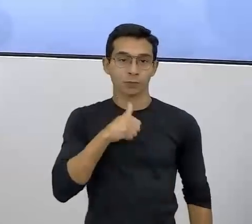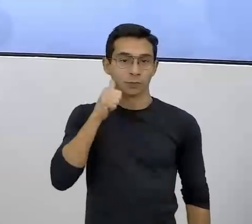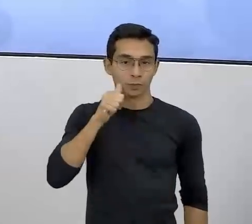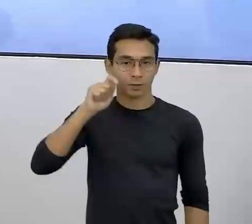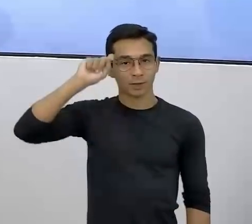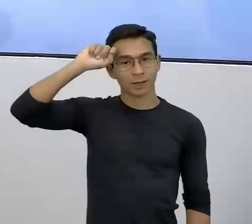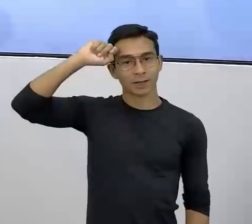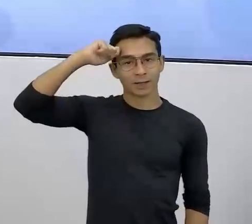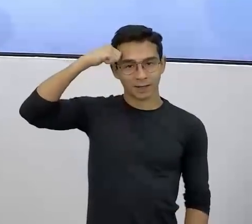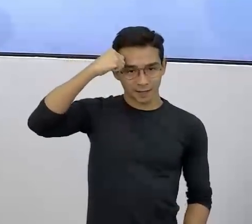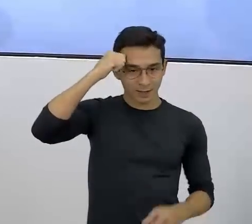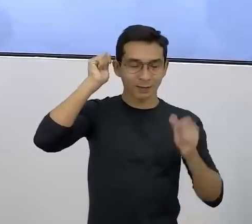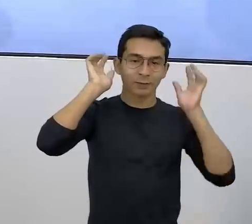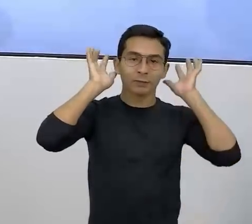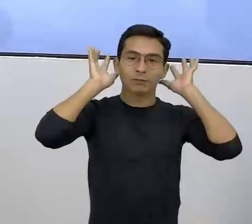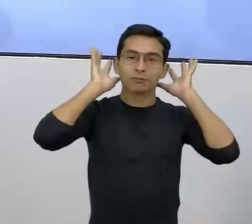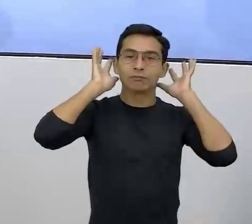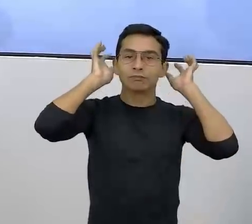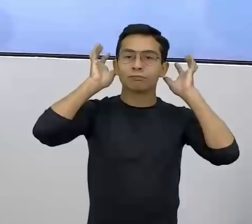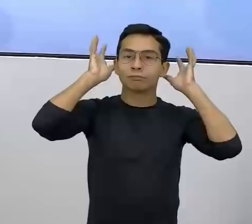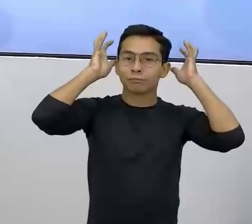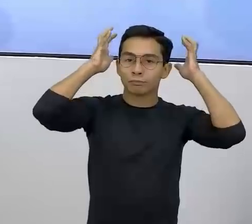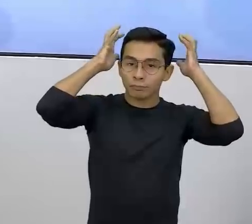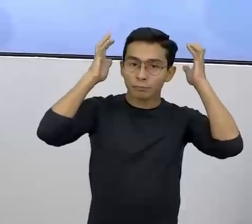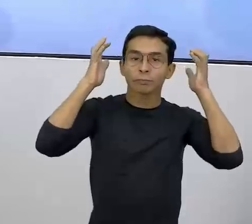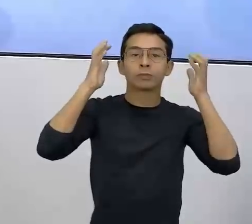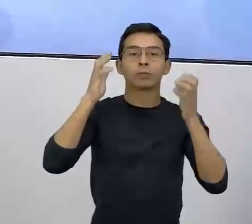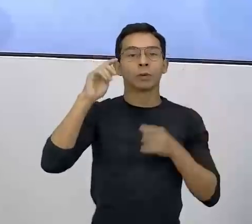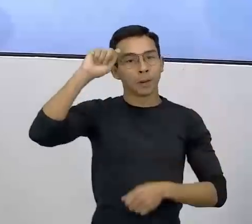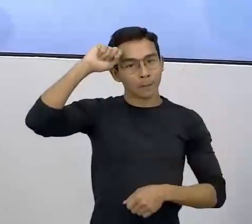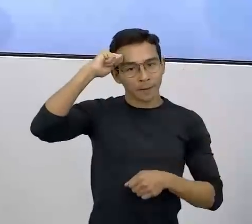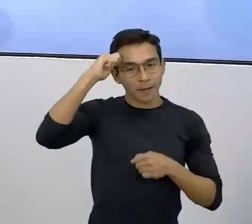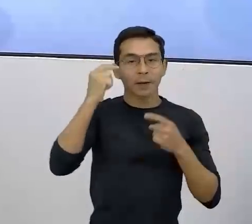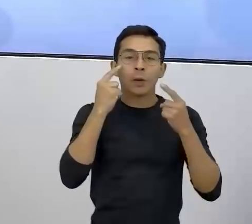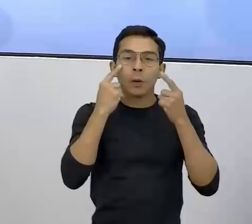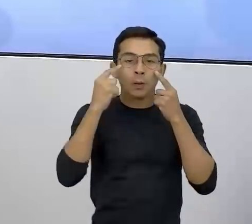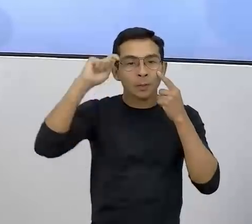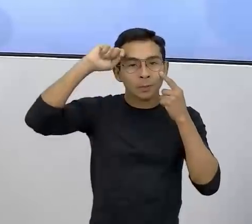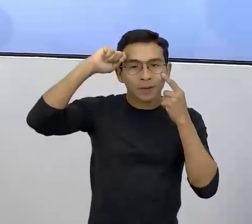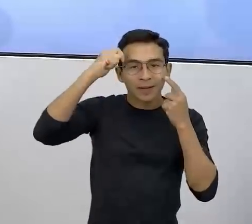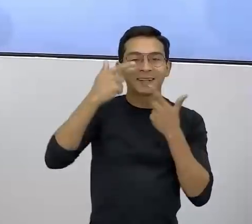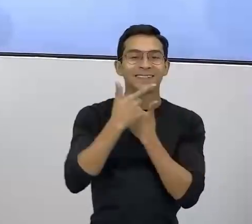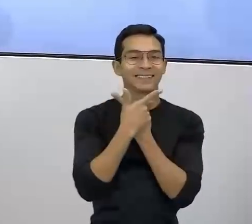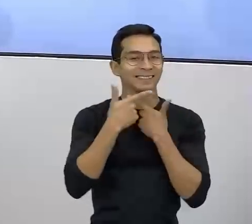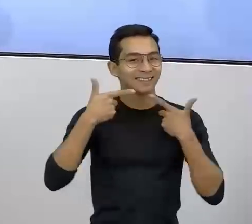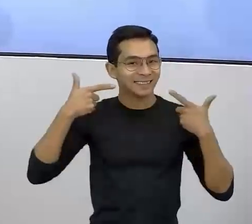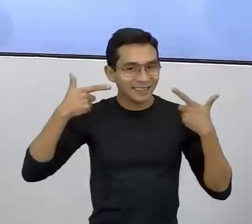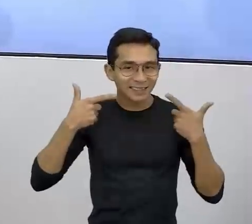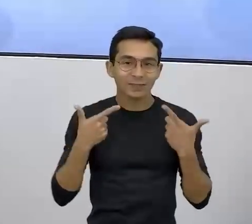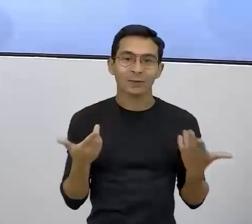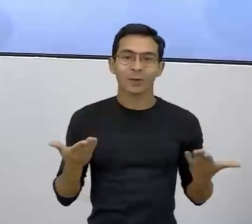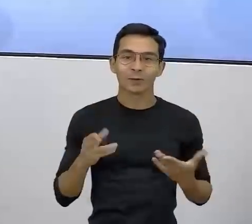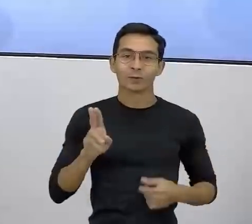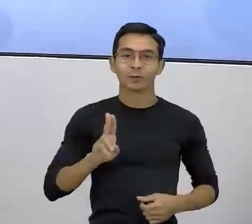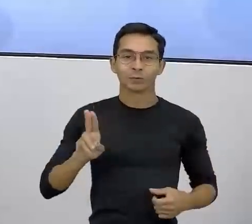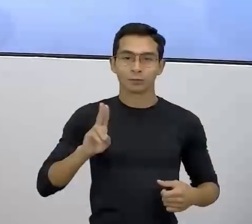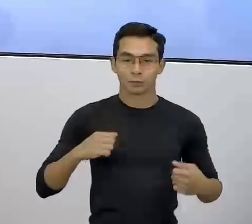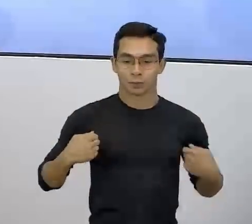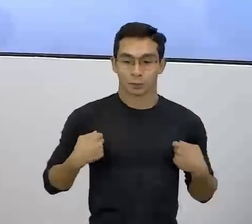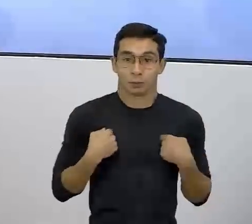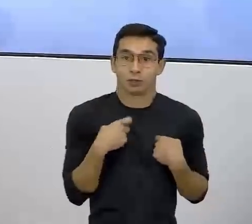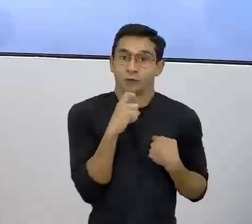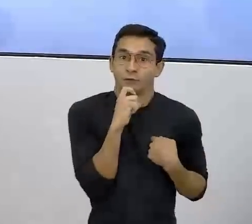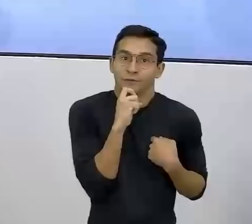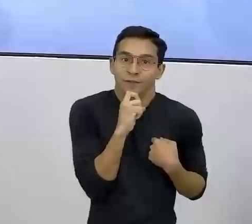de cabelo curto, castanho, olhos castanhos, sorriso largo. Hoje eu estou vestida com uma blusa de frio aqui, a gente estava